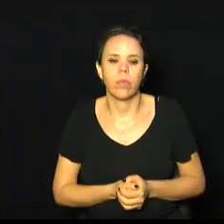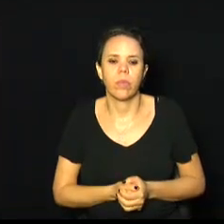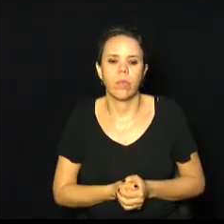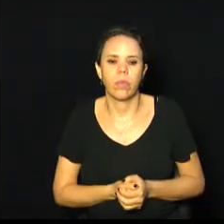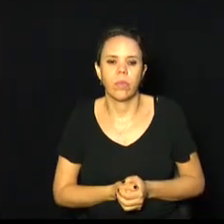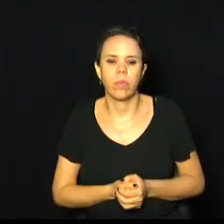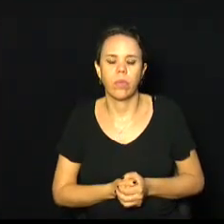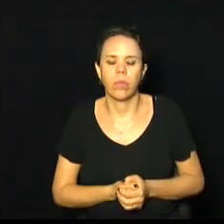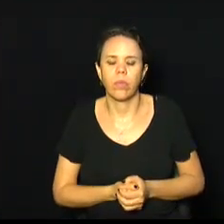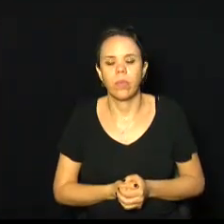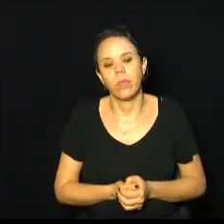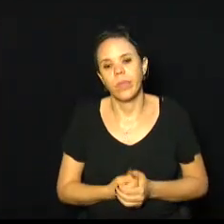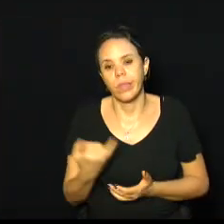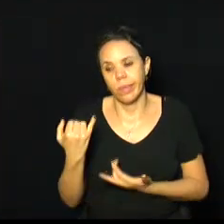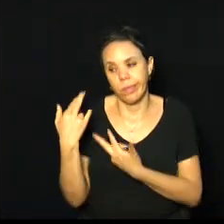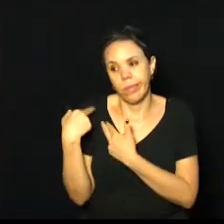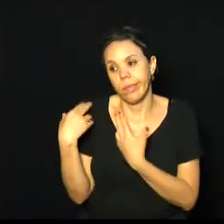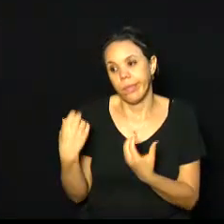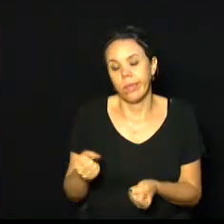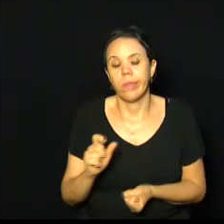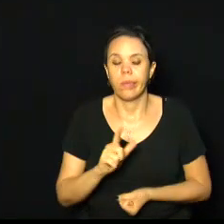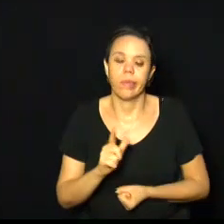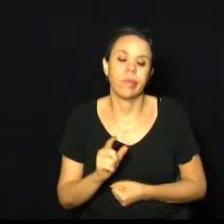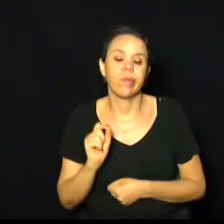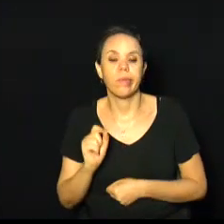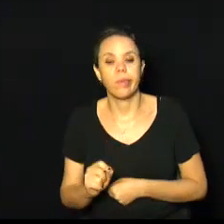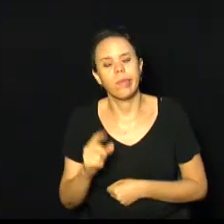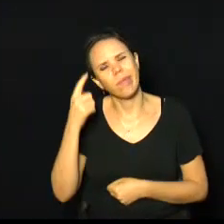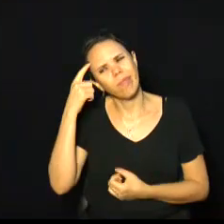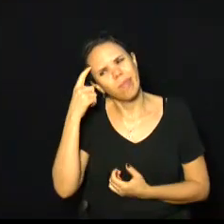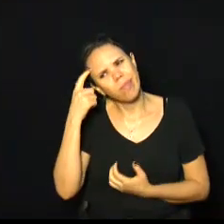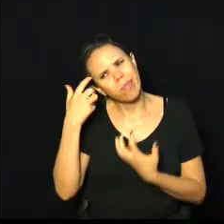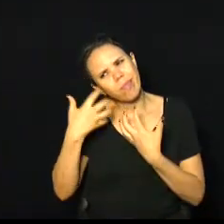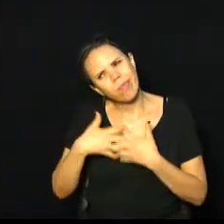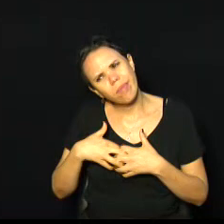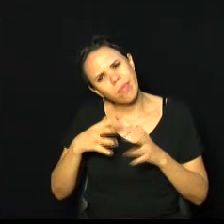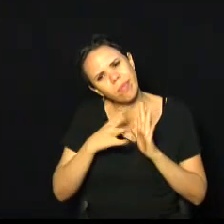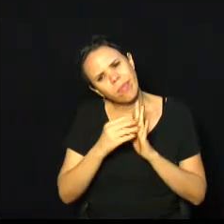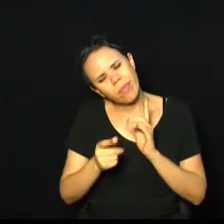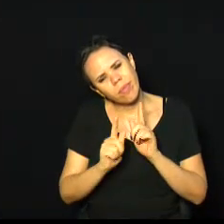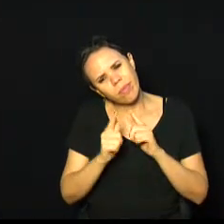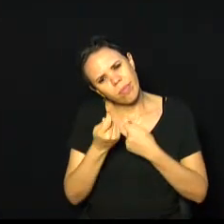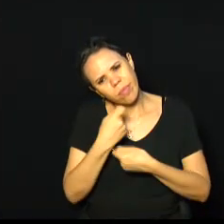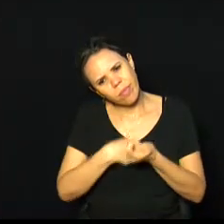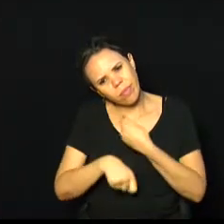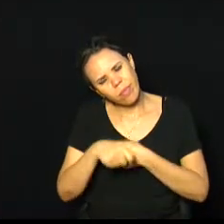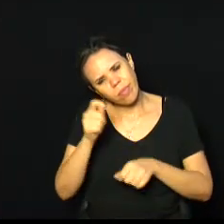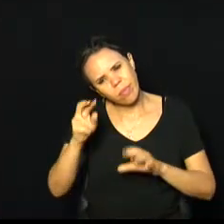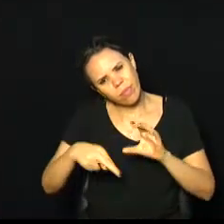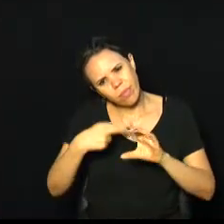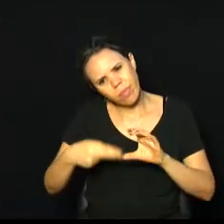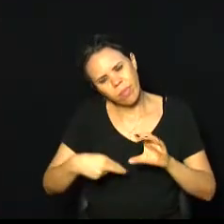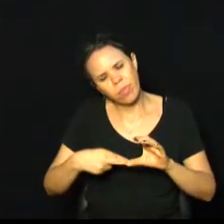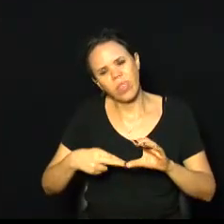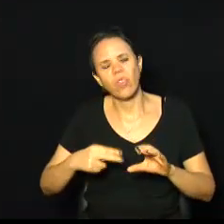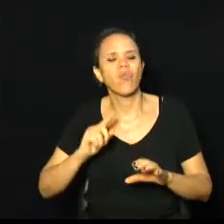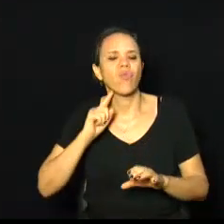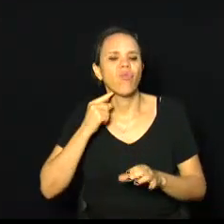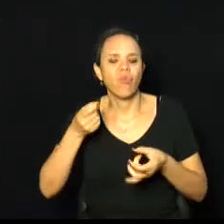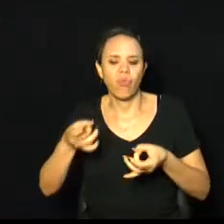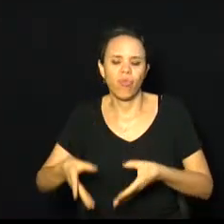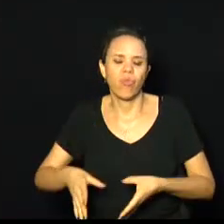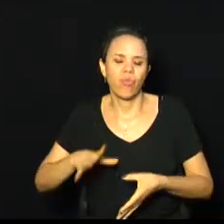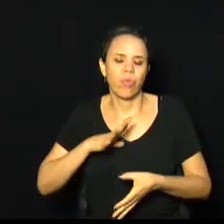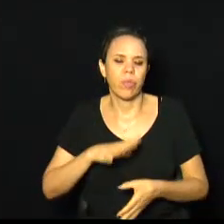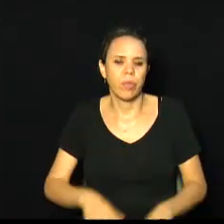que recai, né? E, logicamente, repensar o modelo de gestão dos resíduos sólidos nos